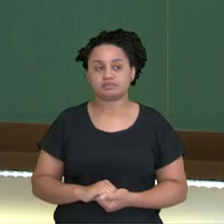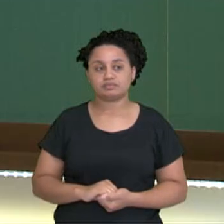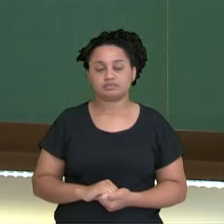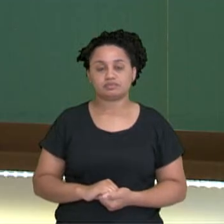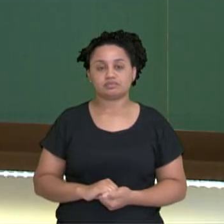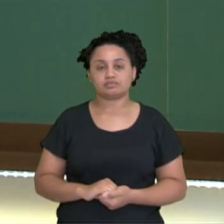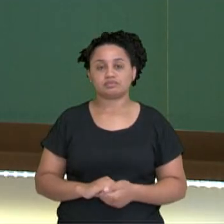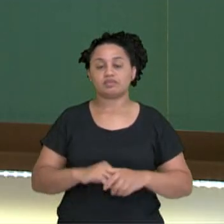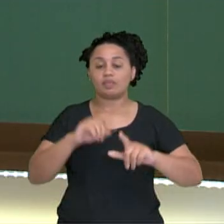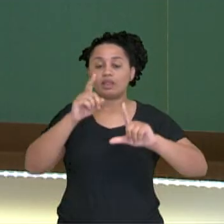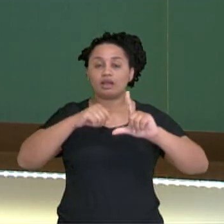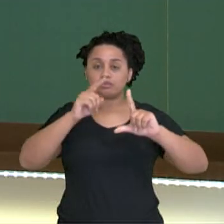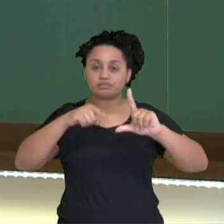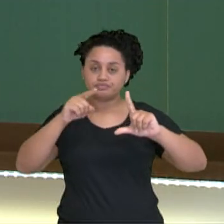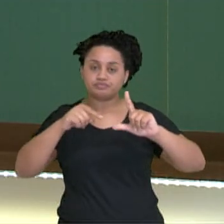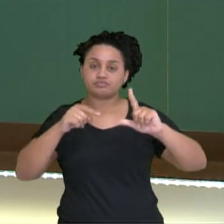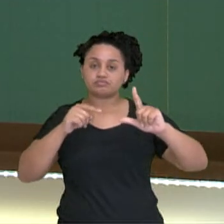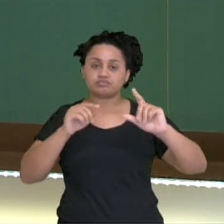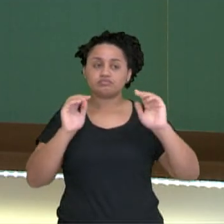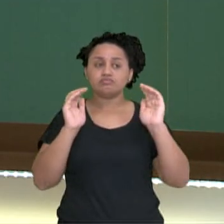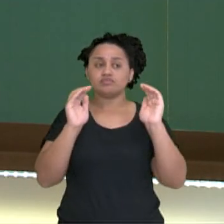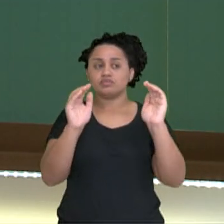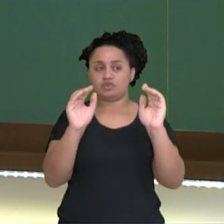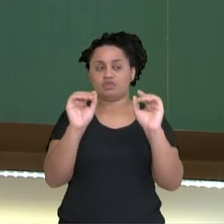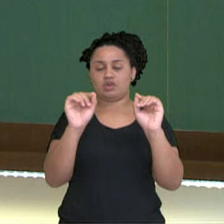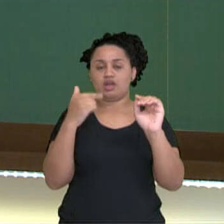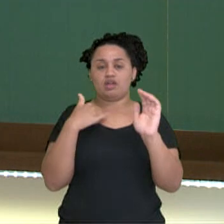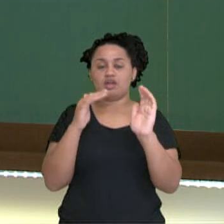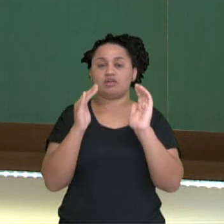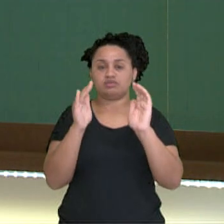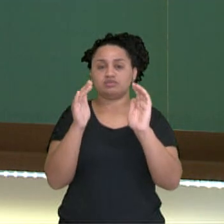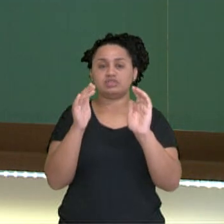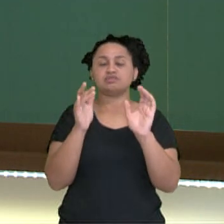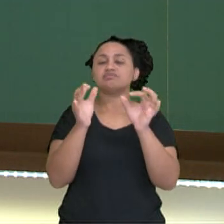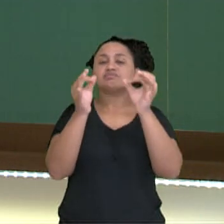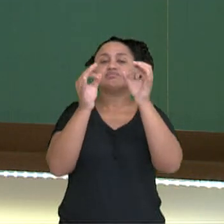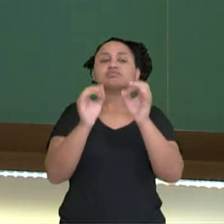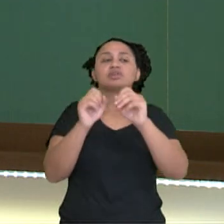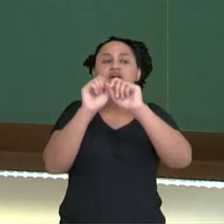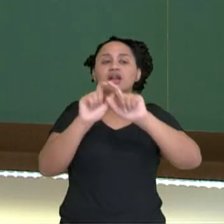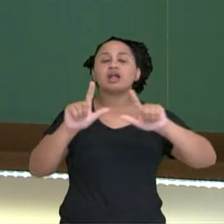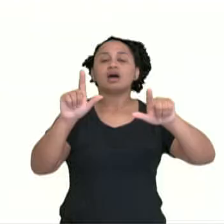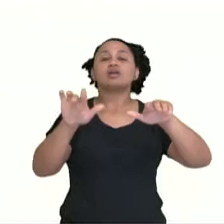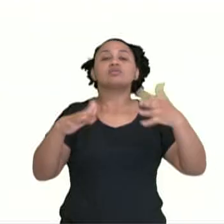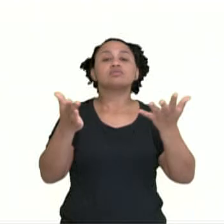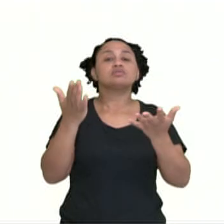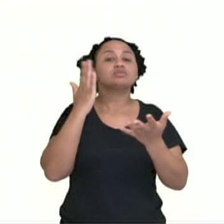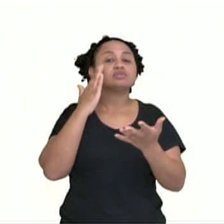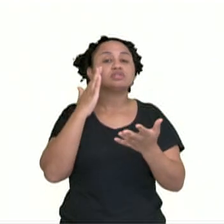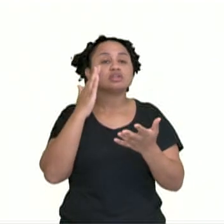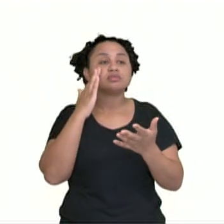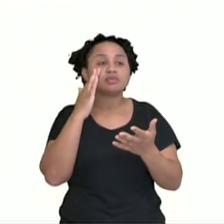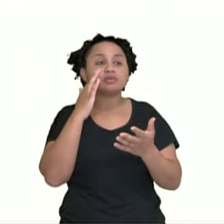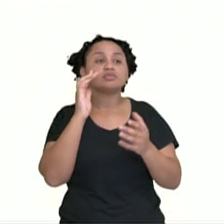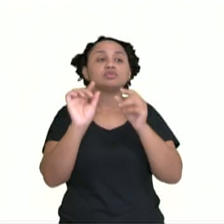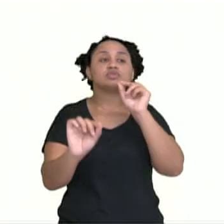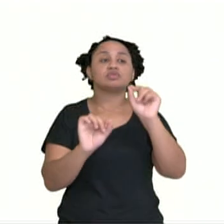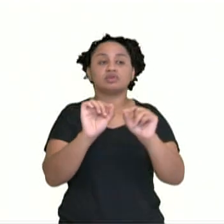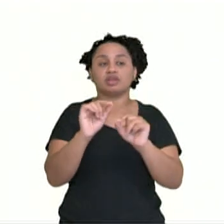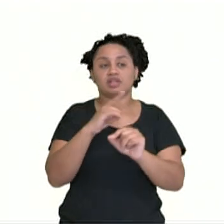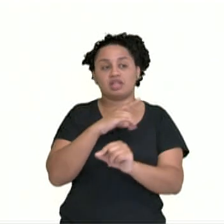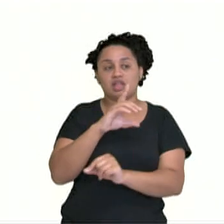O gráfico de uma função, a função fica bem definida quando sabemos qual o seu domínio e o